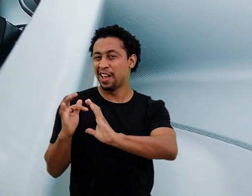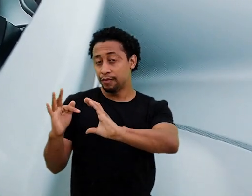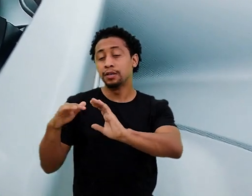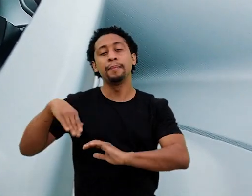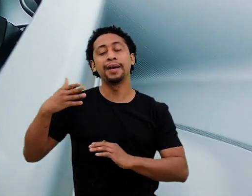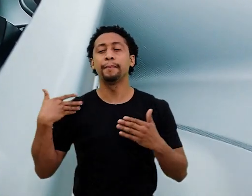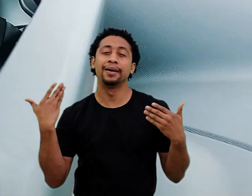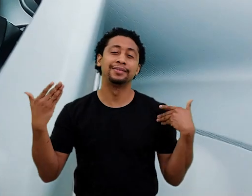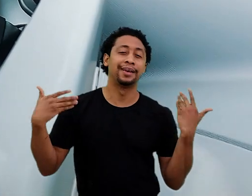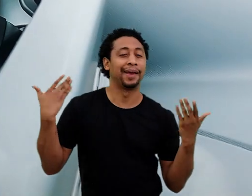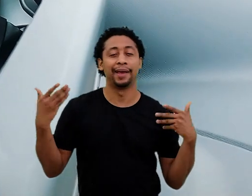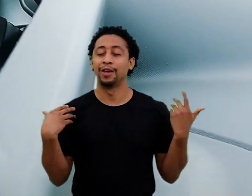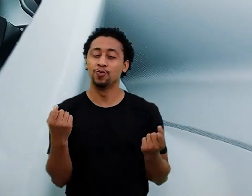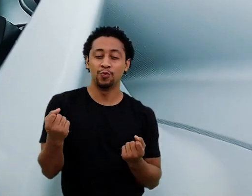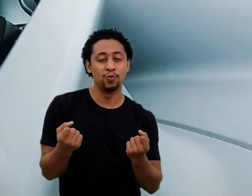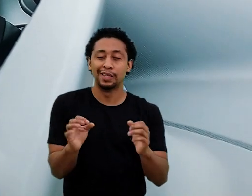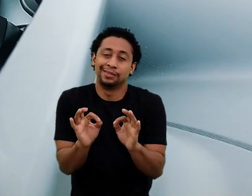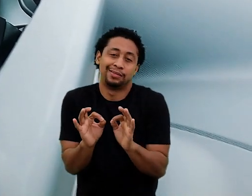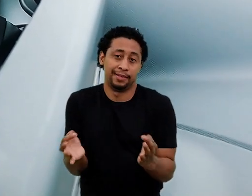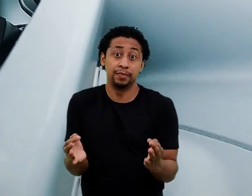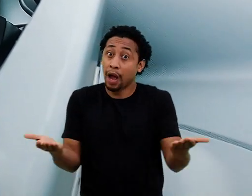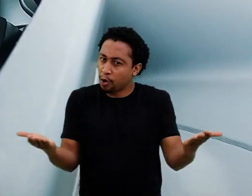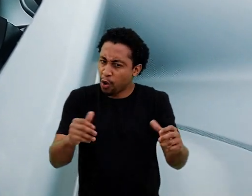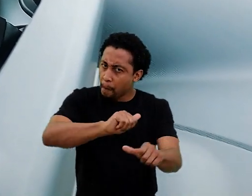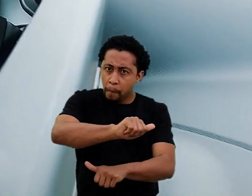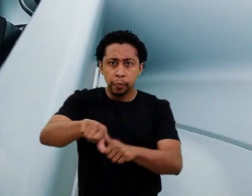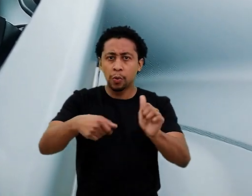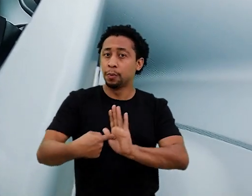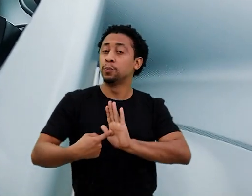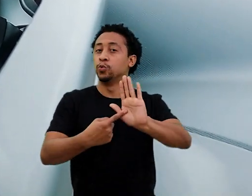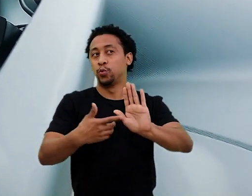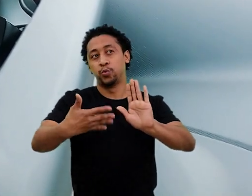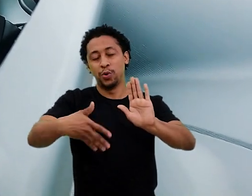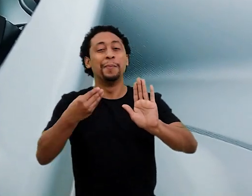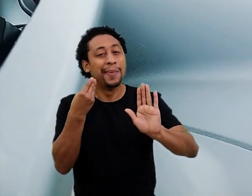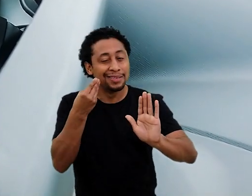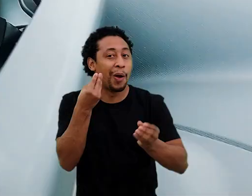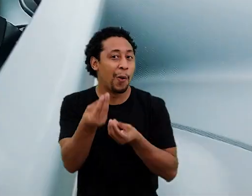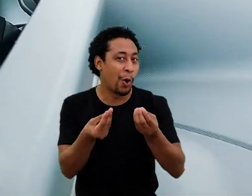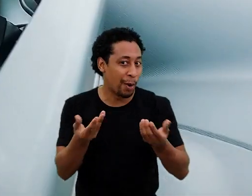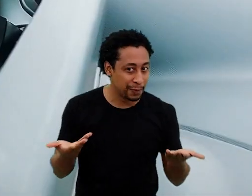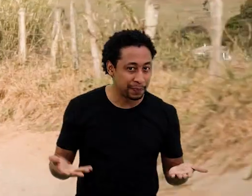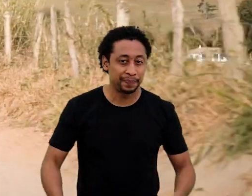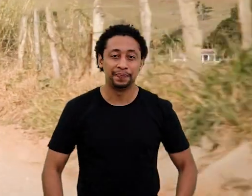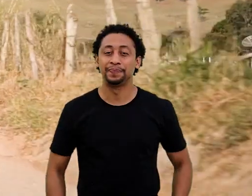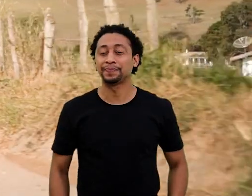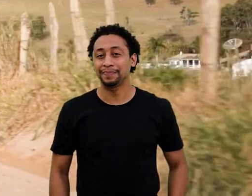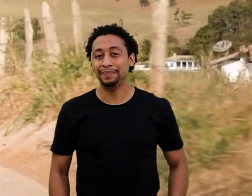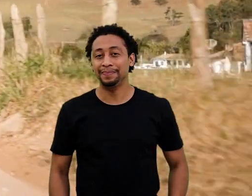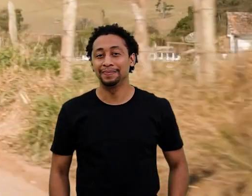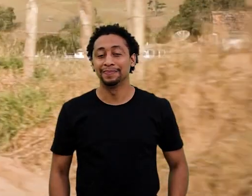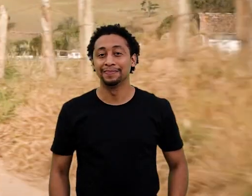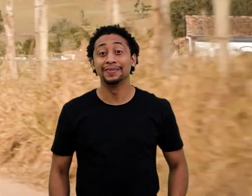dificuldade, mas hoje o cenário é um pouco diferente, e aqui talvez esteja o grande trunfo para eles testarem essa tese, né?